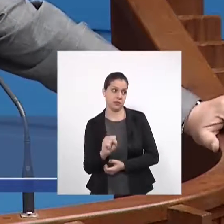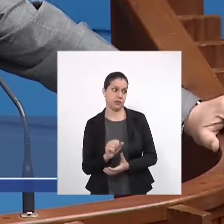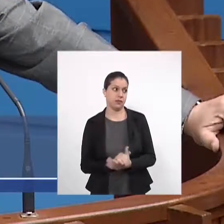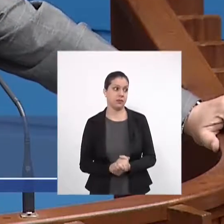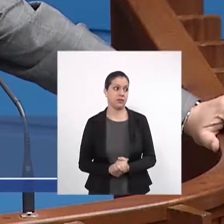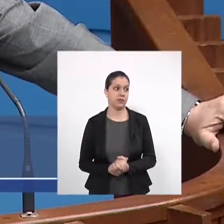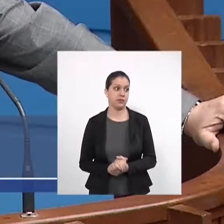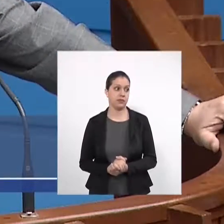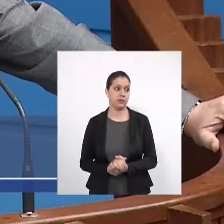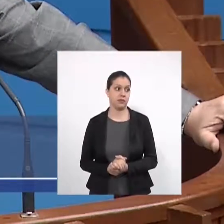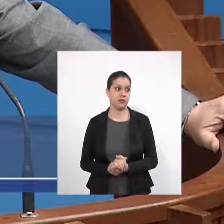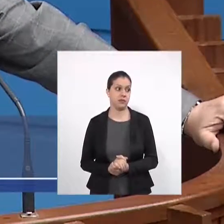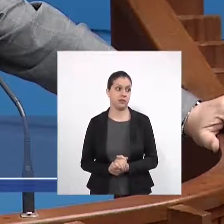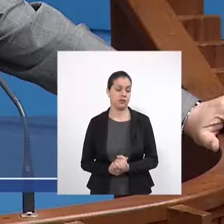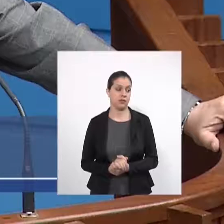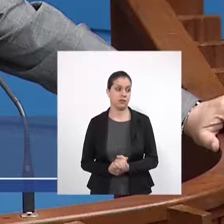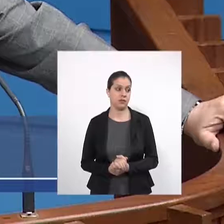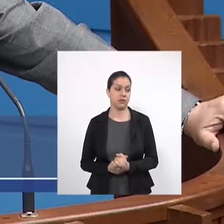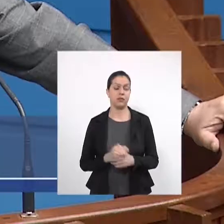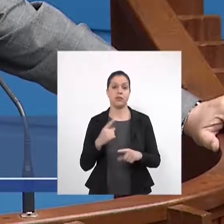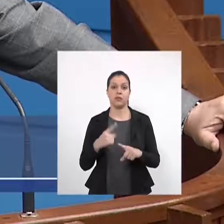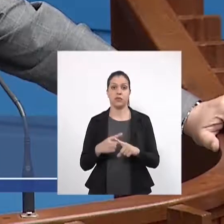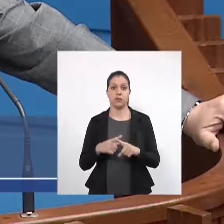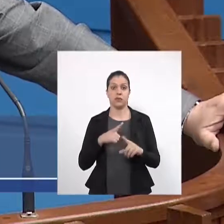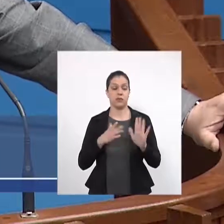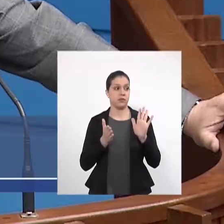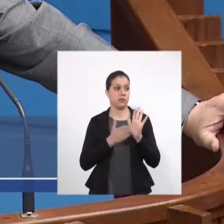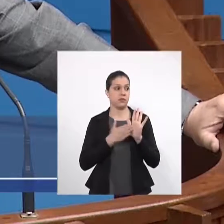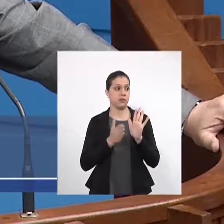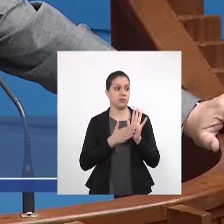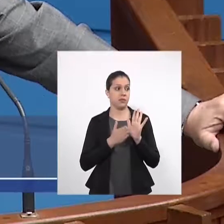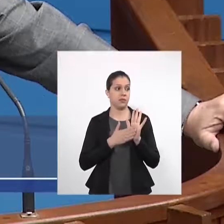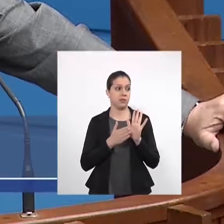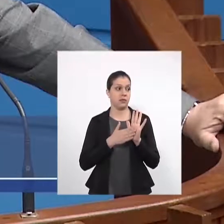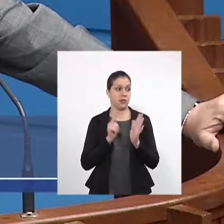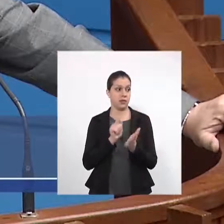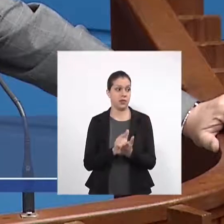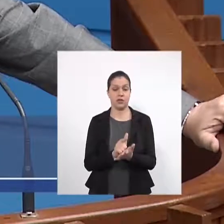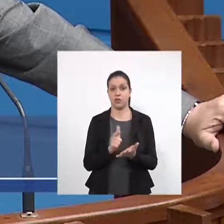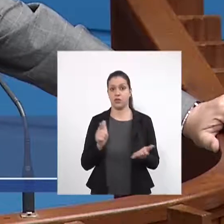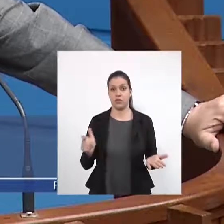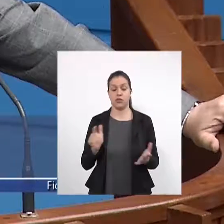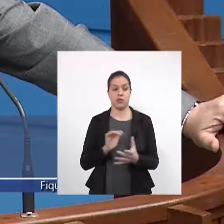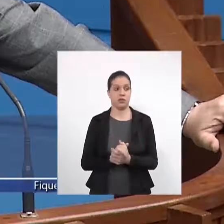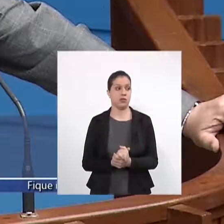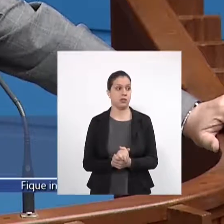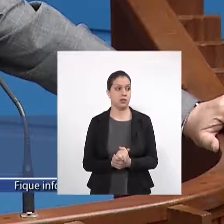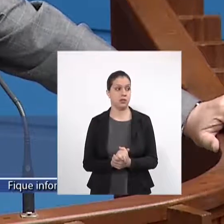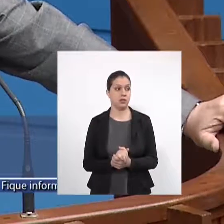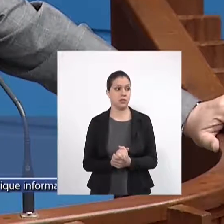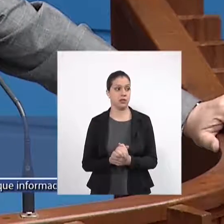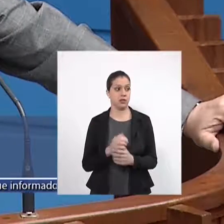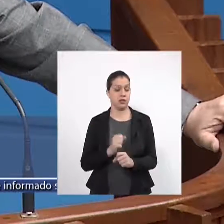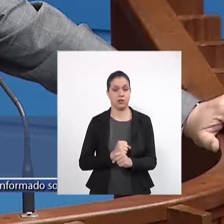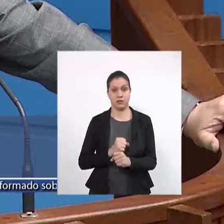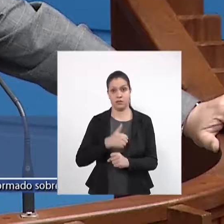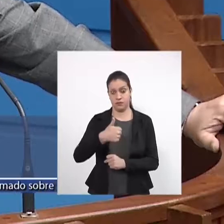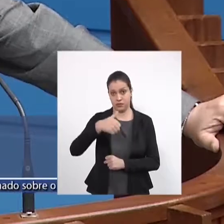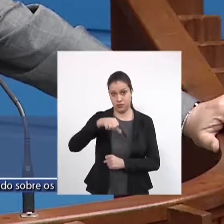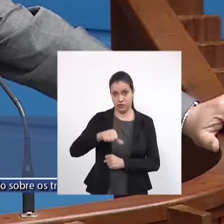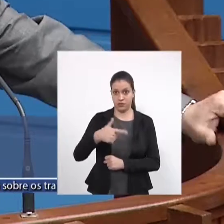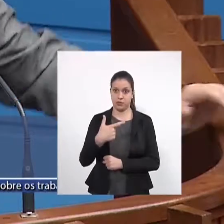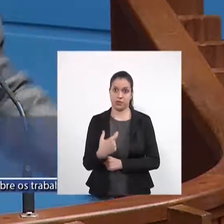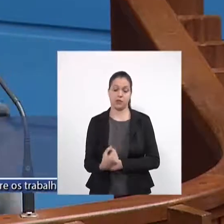contido na proposta de fazer jornal assumida ainda em 1920 pelo pai de Weimar,